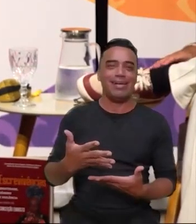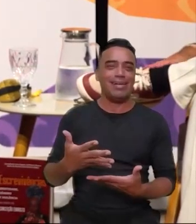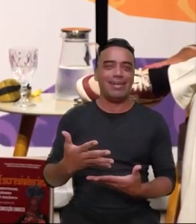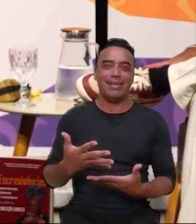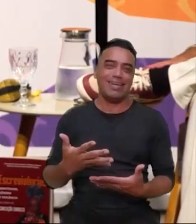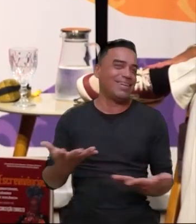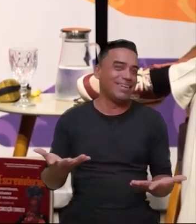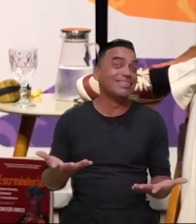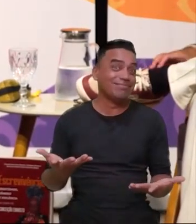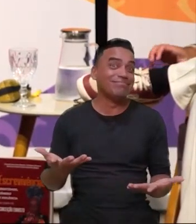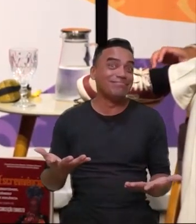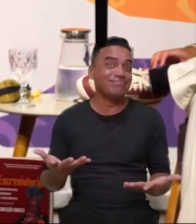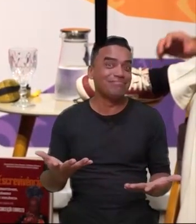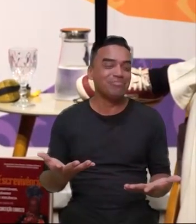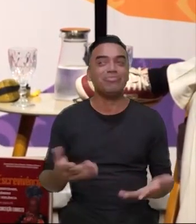Então,